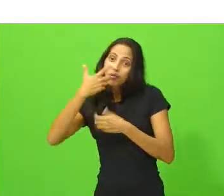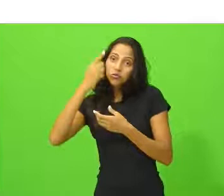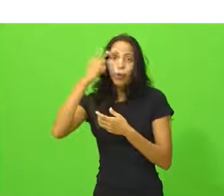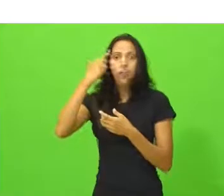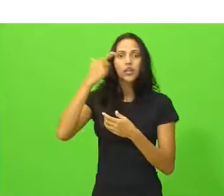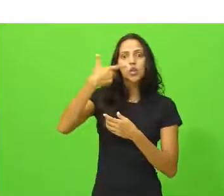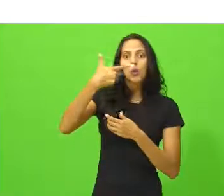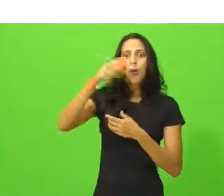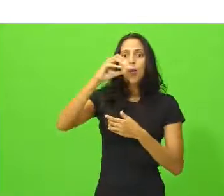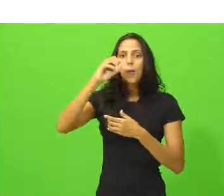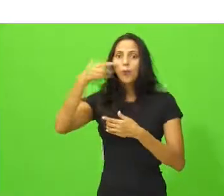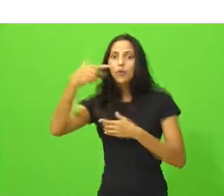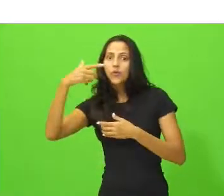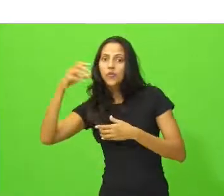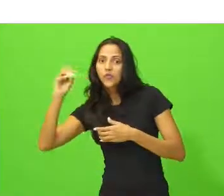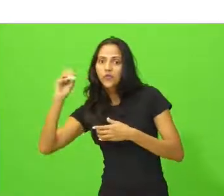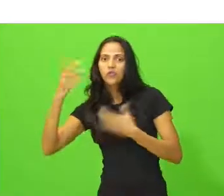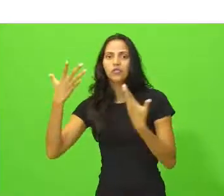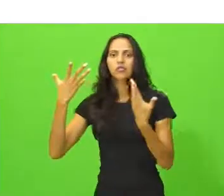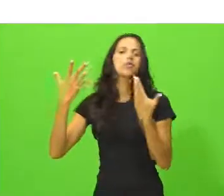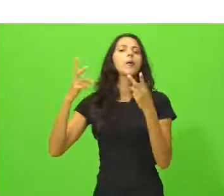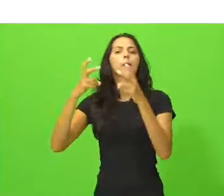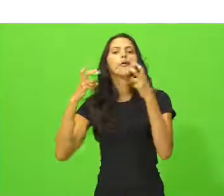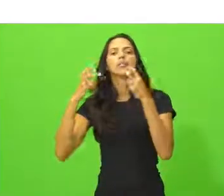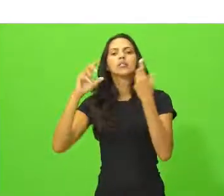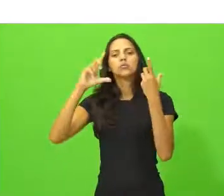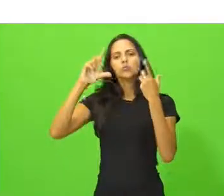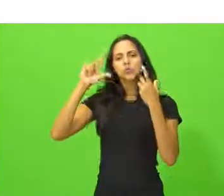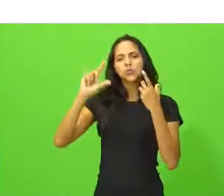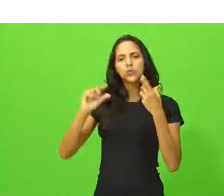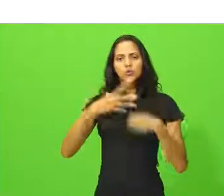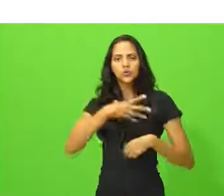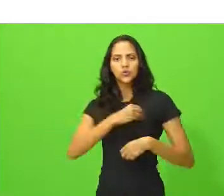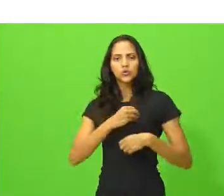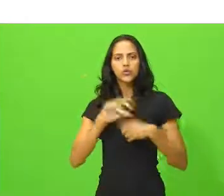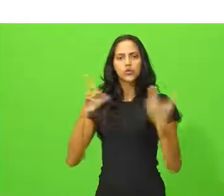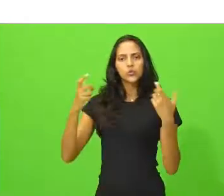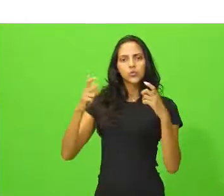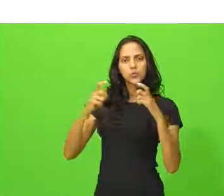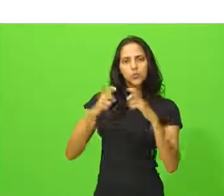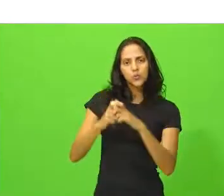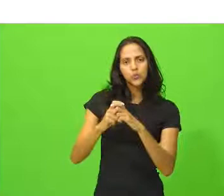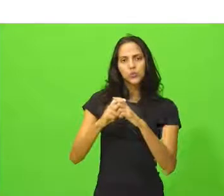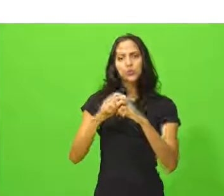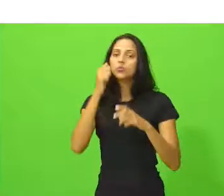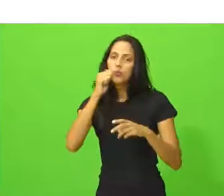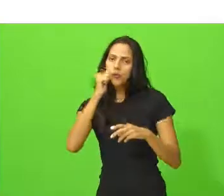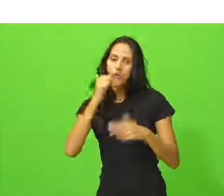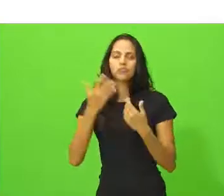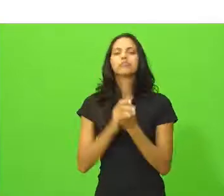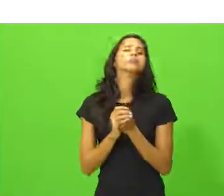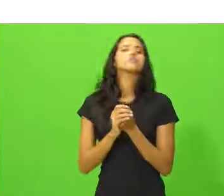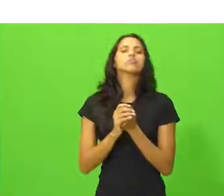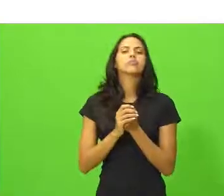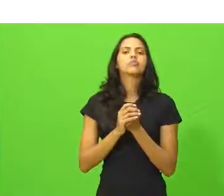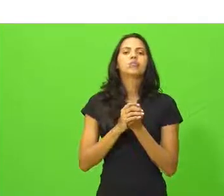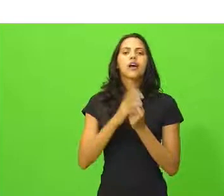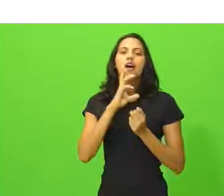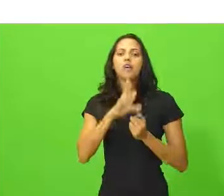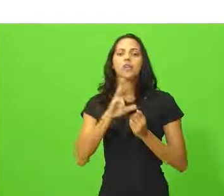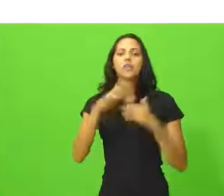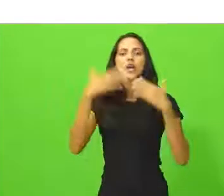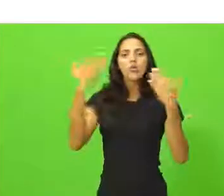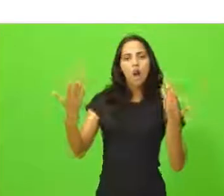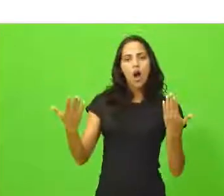em 1,50. Então, cada vez mais nós estamos vendo que uma redução de número de filhos por mulher. Vamos lá as